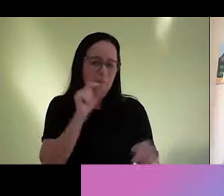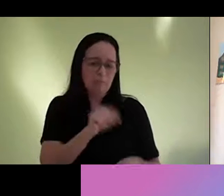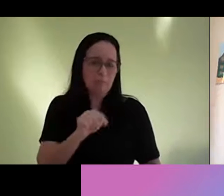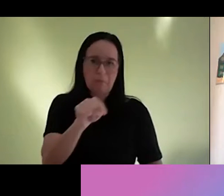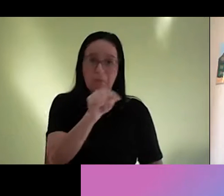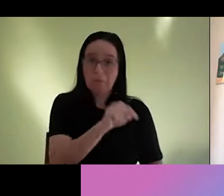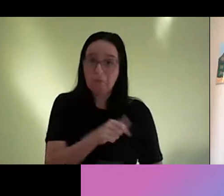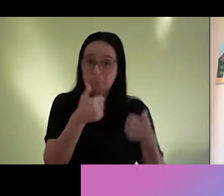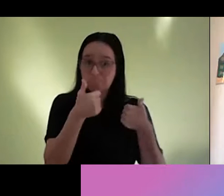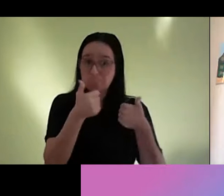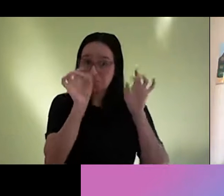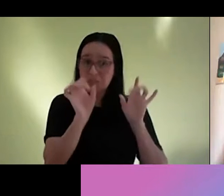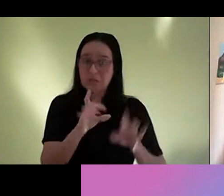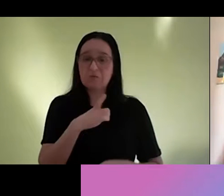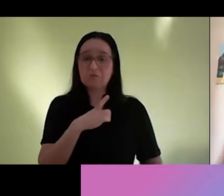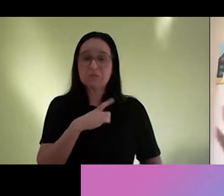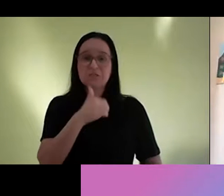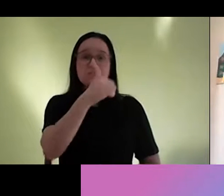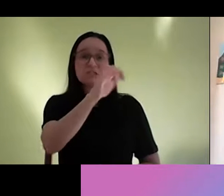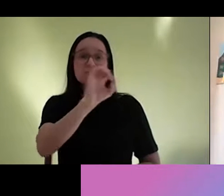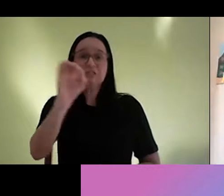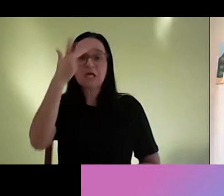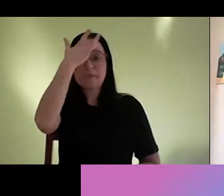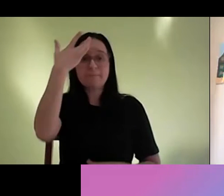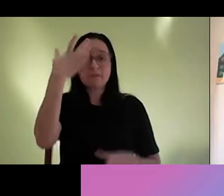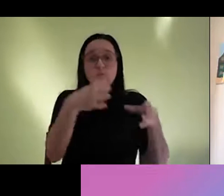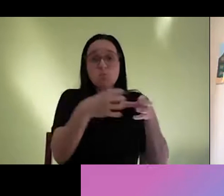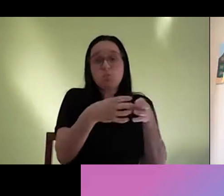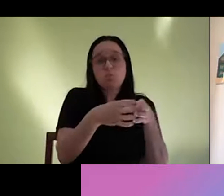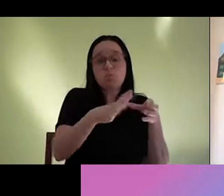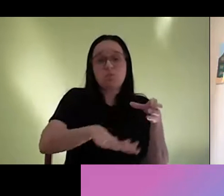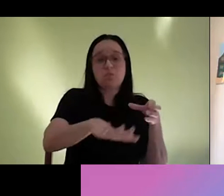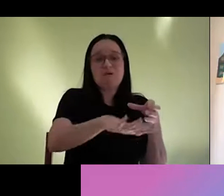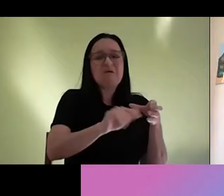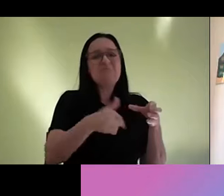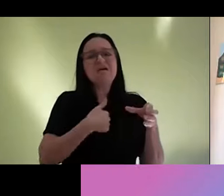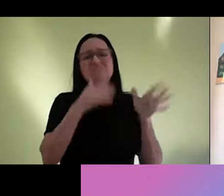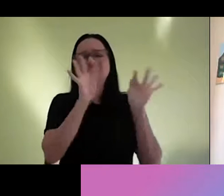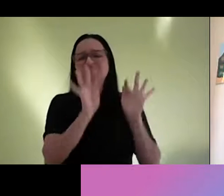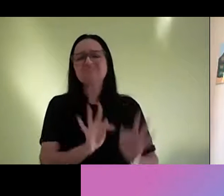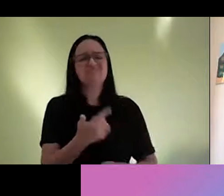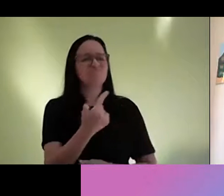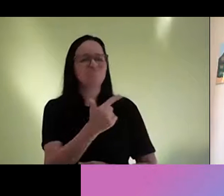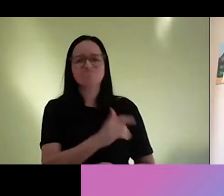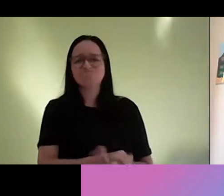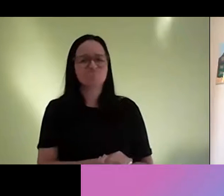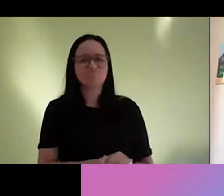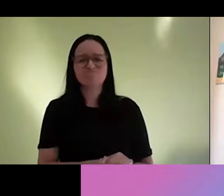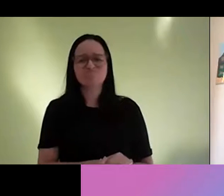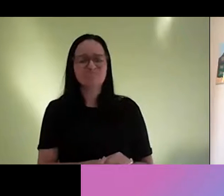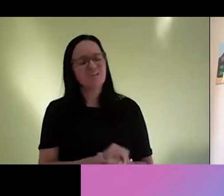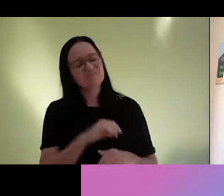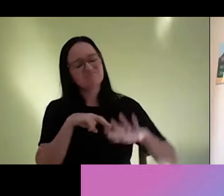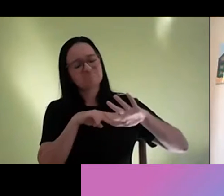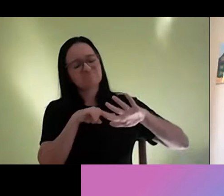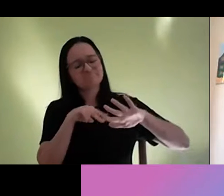direito eu tinha 100 pessoas que trabalhavam no meu time só que eu não tava mais feliz eu subia as escadas da